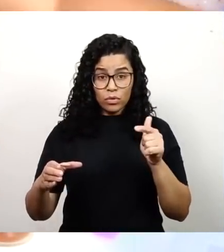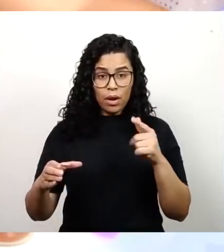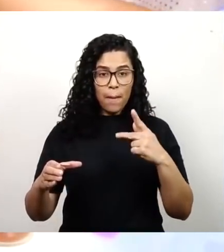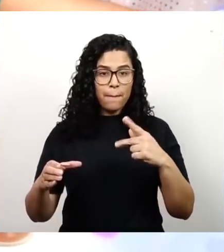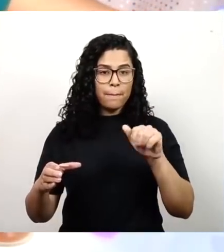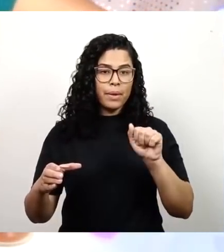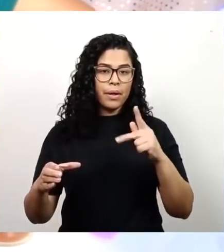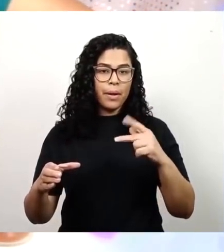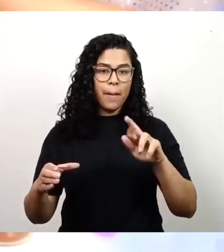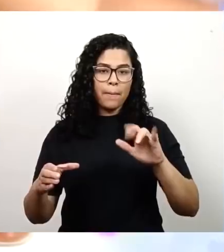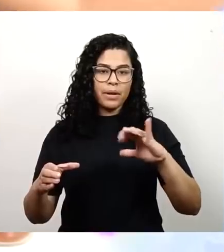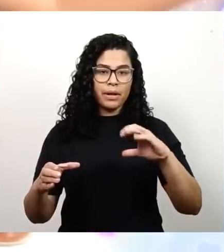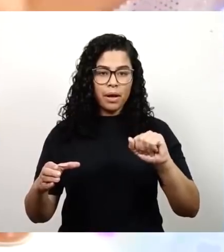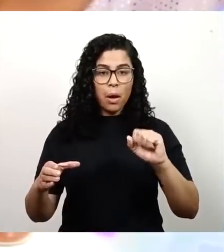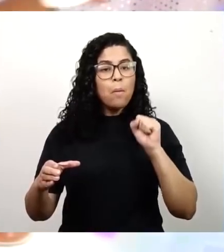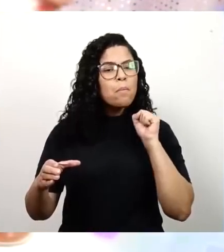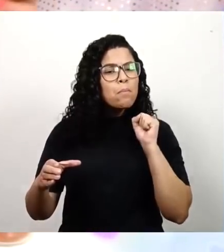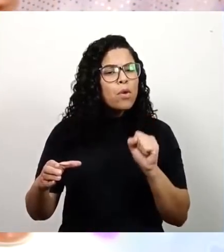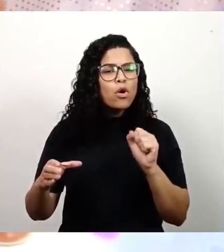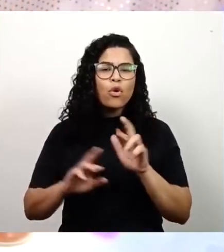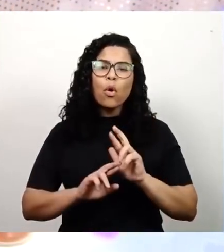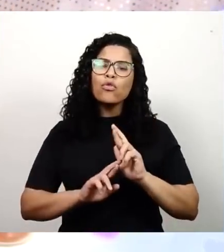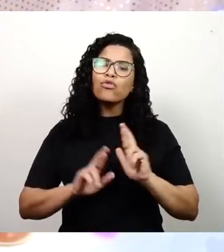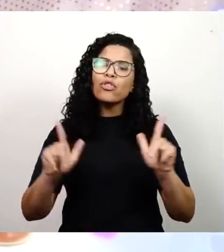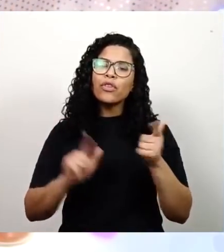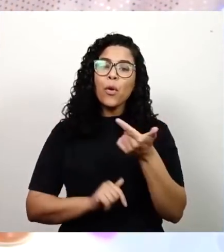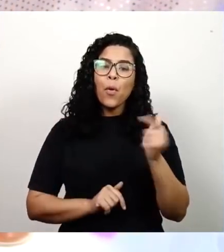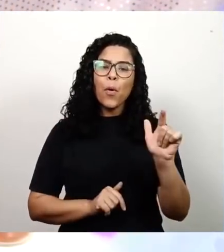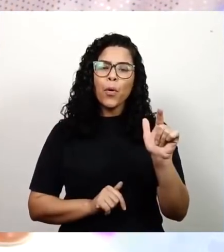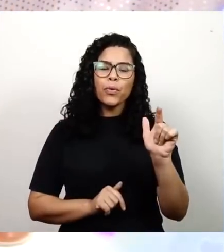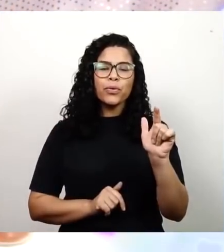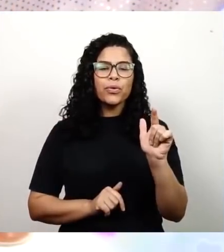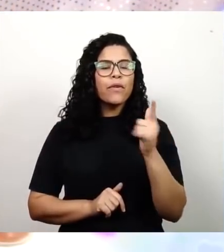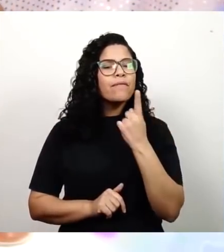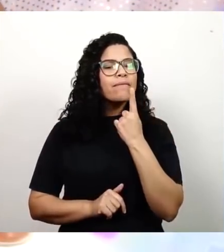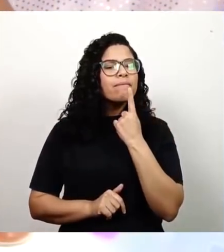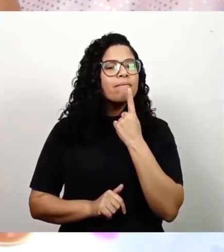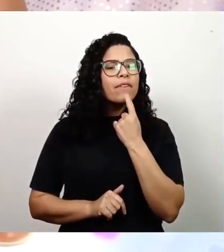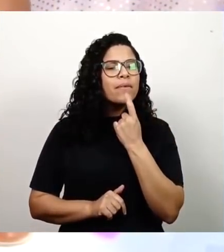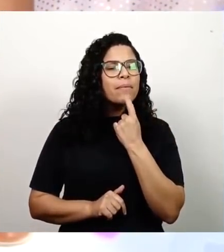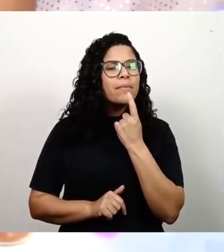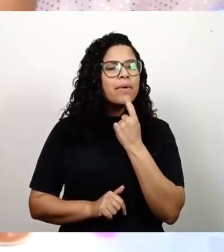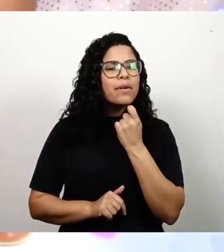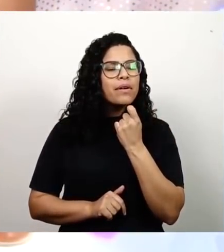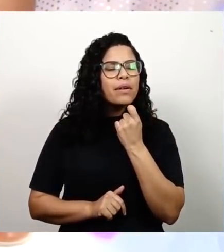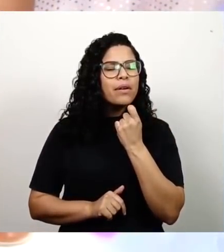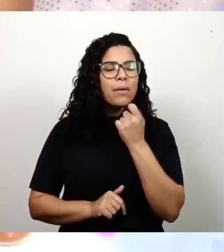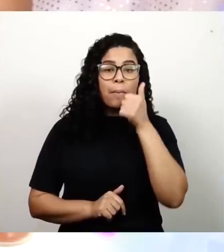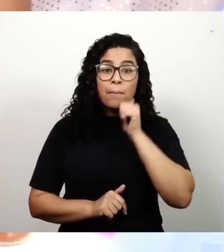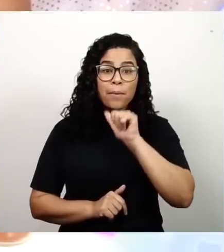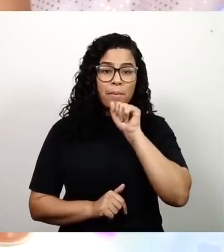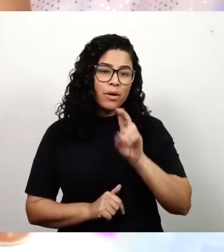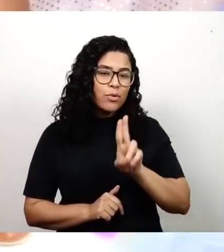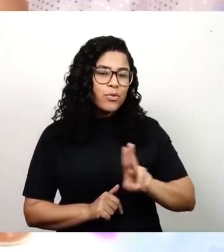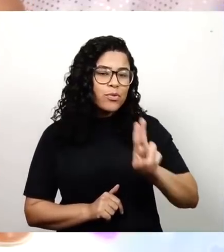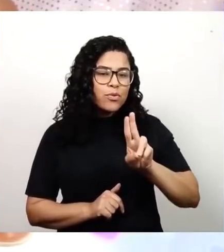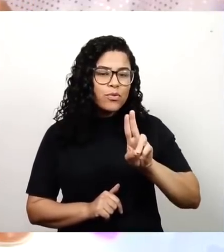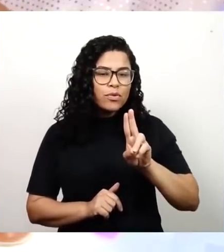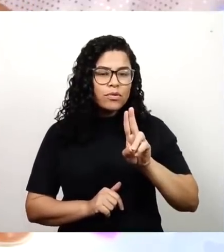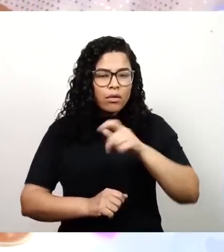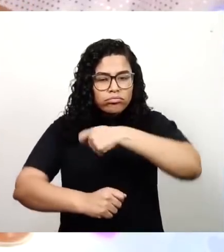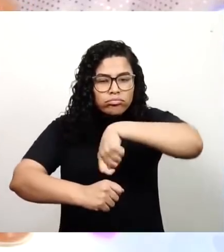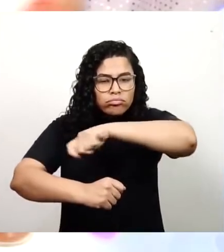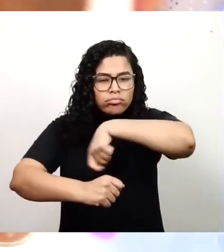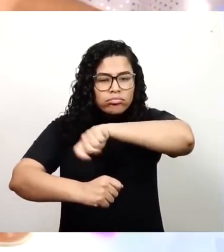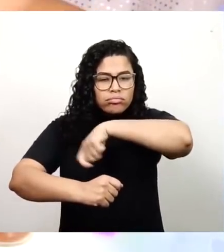Se você não tiver páprica, pode ser também aquele coloral, um tempero vermelhinho que a mamãe usa para dar cor